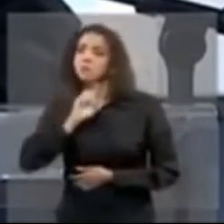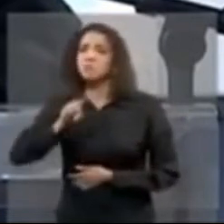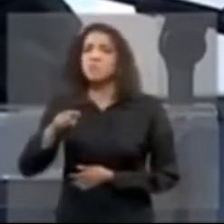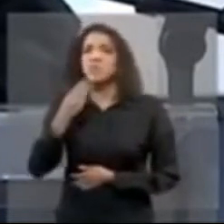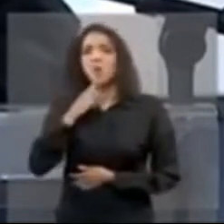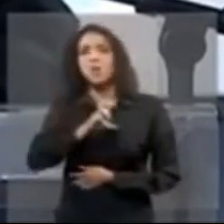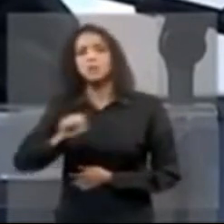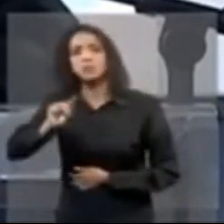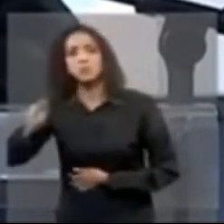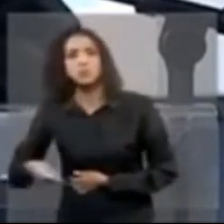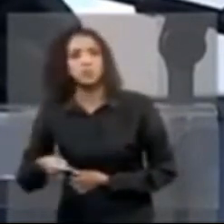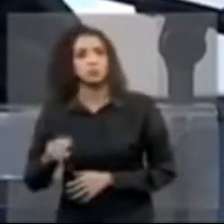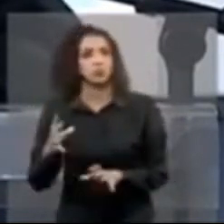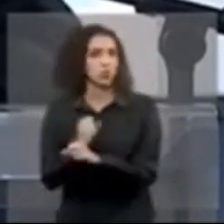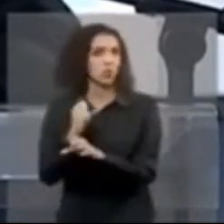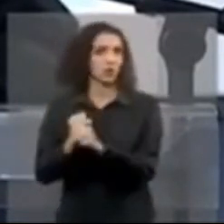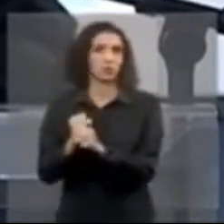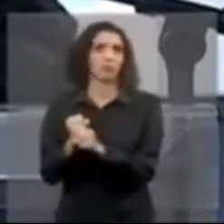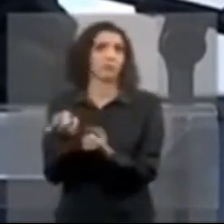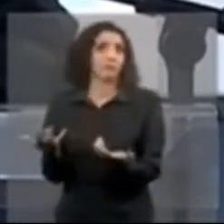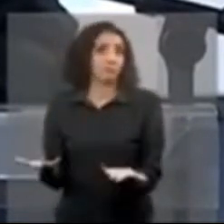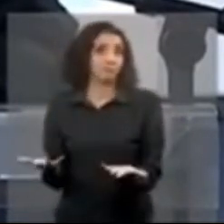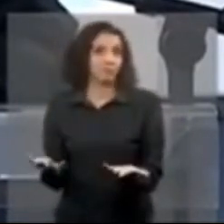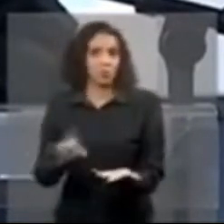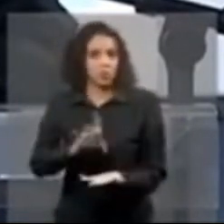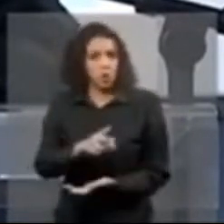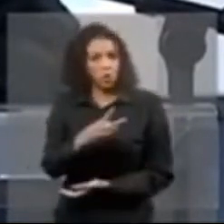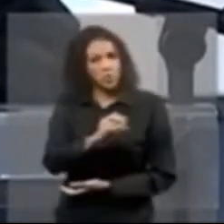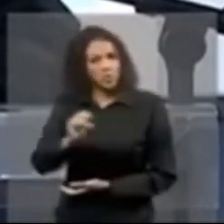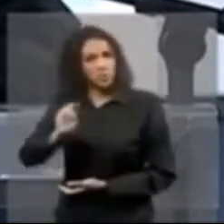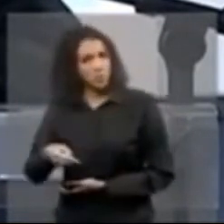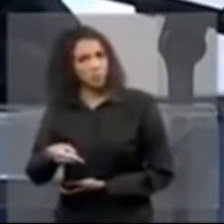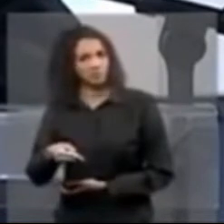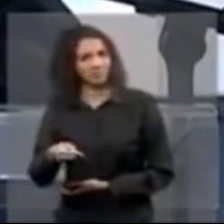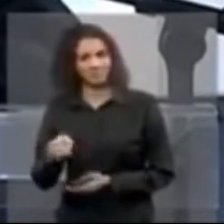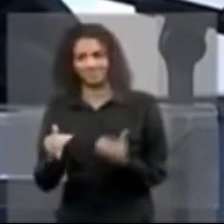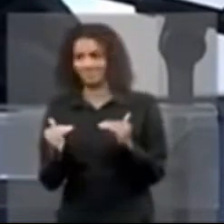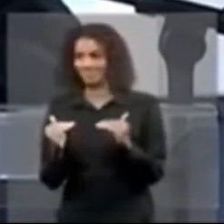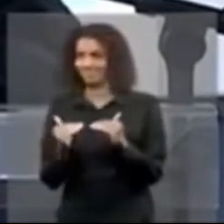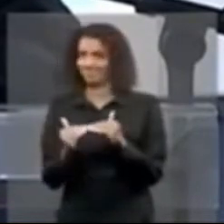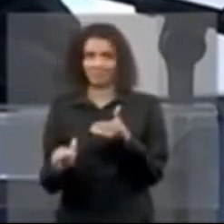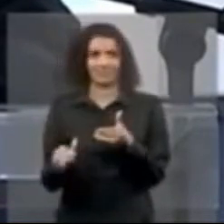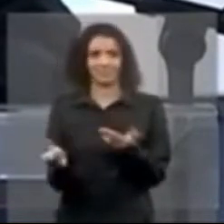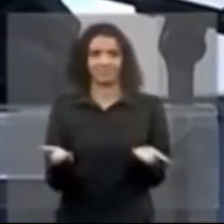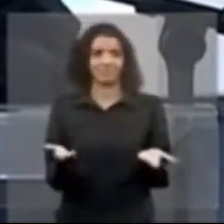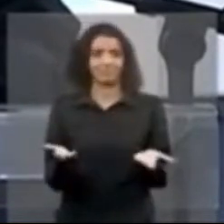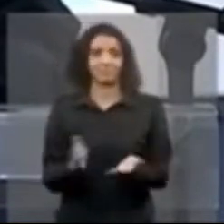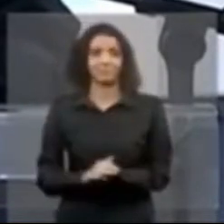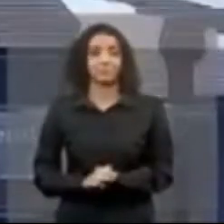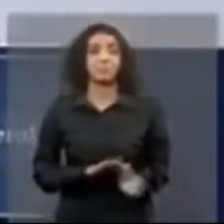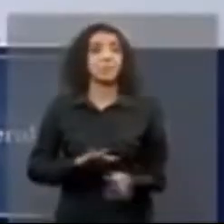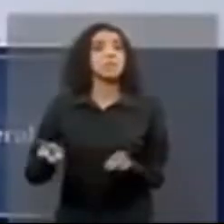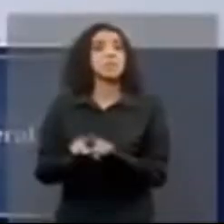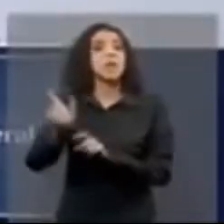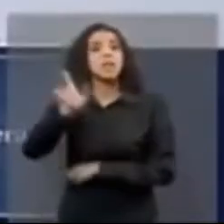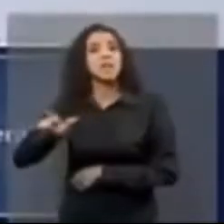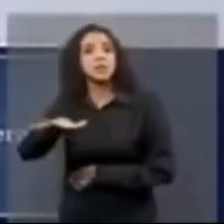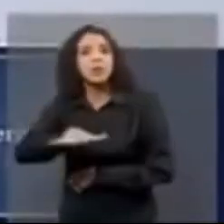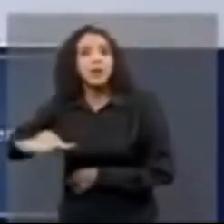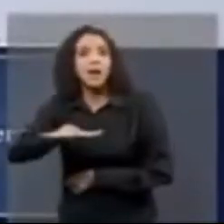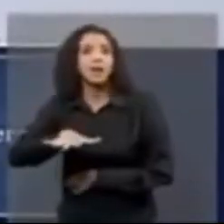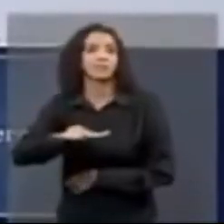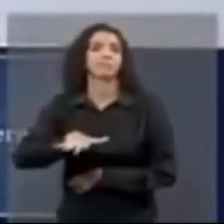de internações totais de abortos, e não apenas 200 mil. Além disso, os livros de obstetrícia e